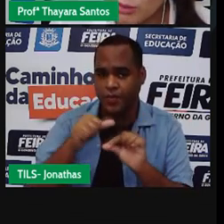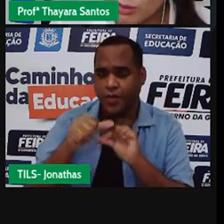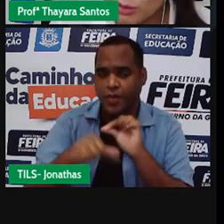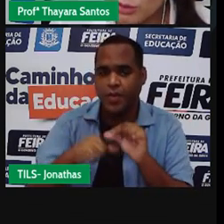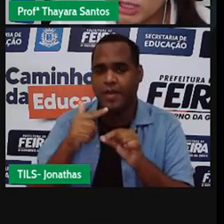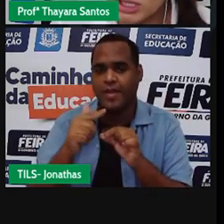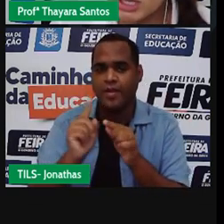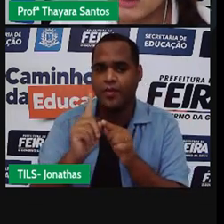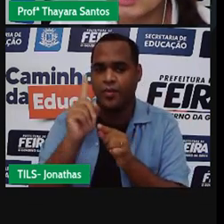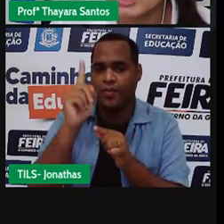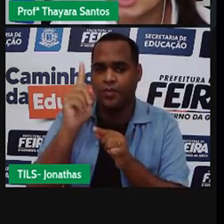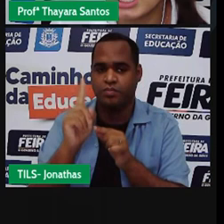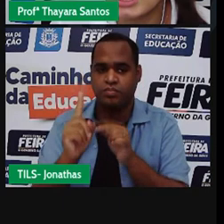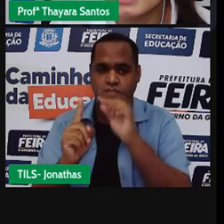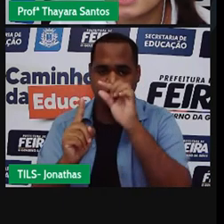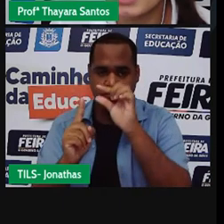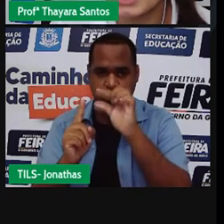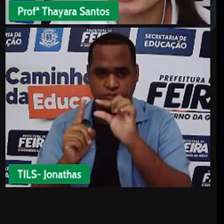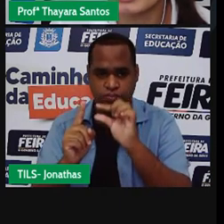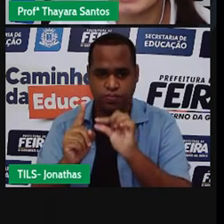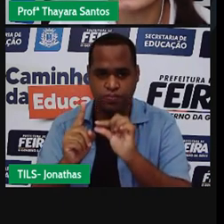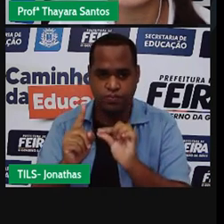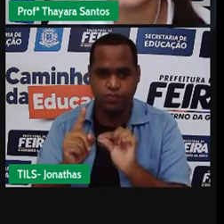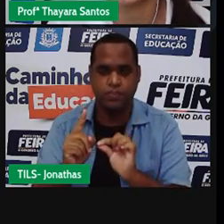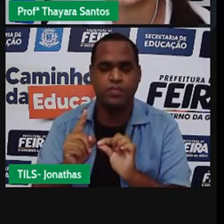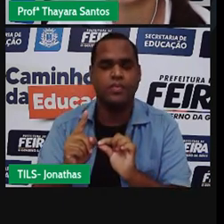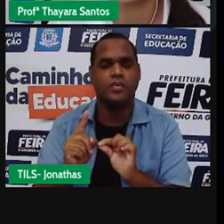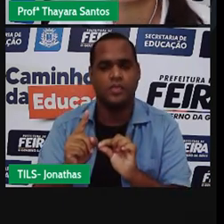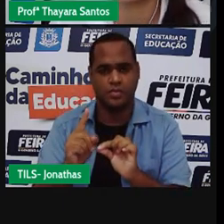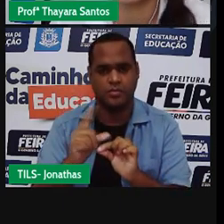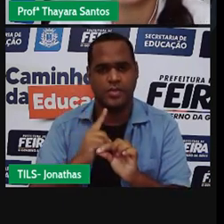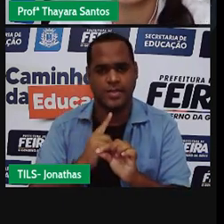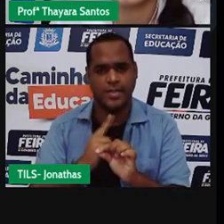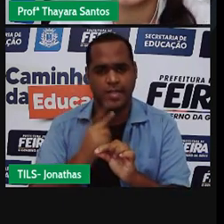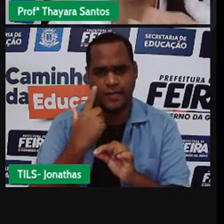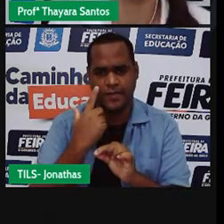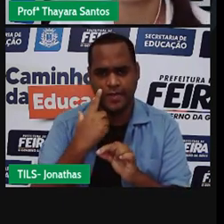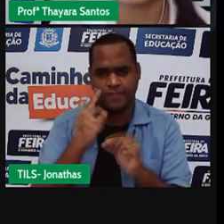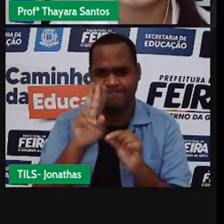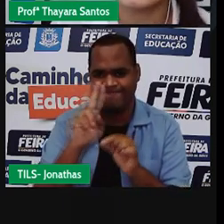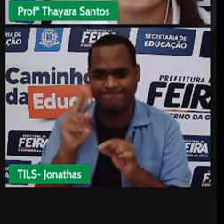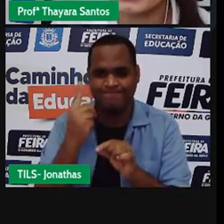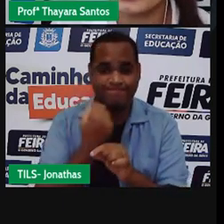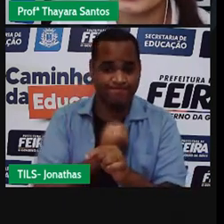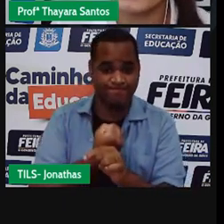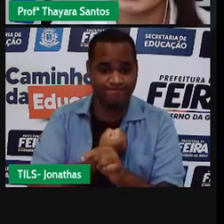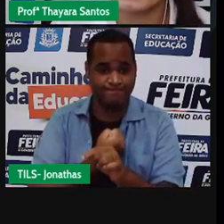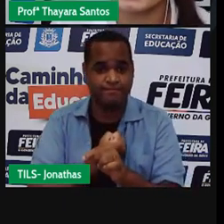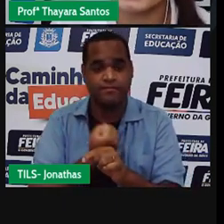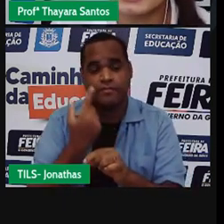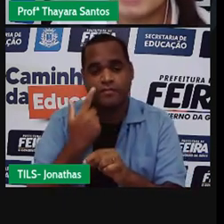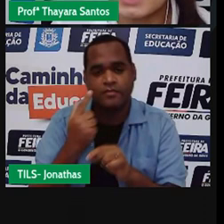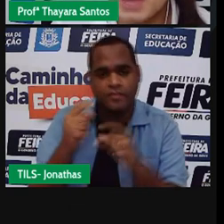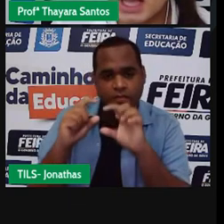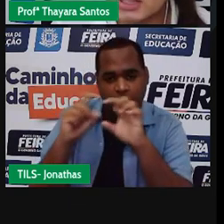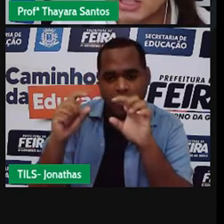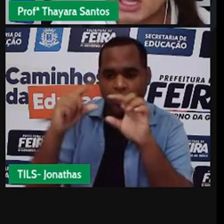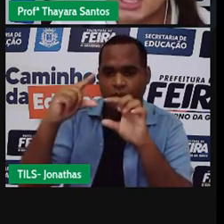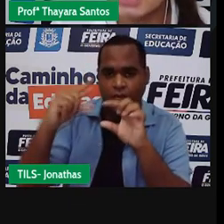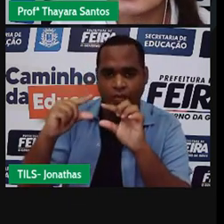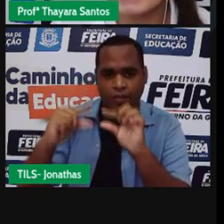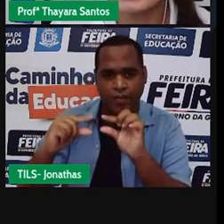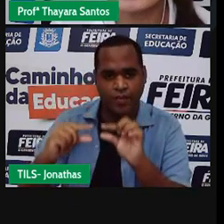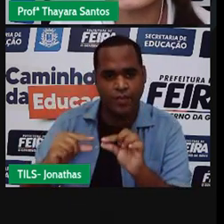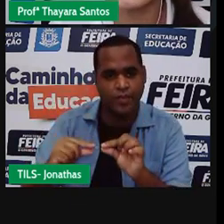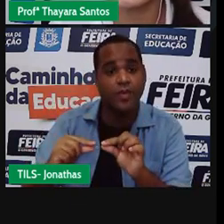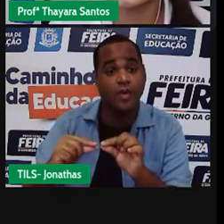aqui no controle, vou deixar ela, essa temperatura mais baixa ainda, vocês estão vendo lá que a temperatura está ficando cada vez mais baixa